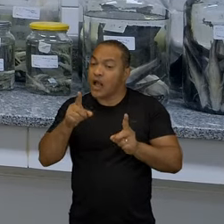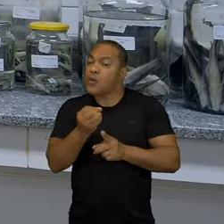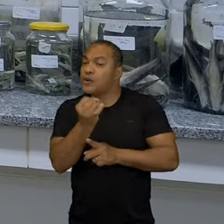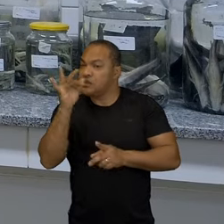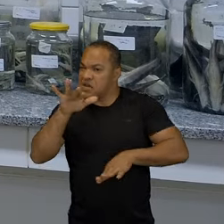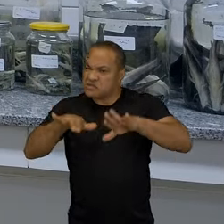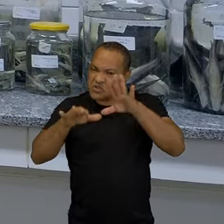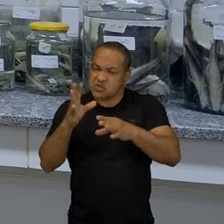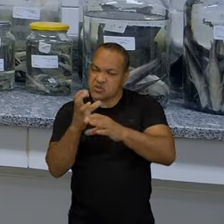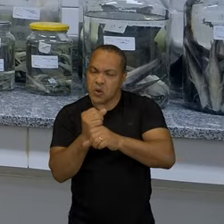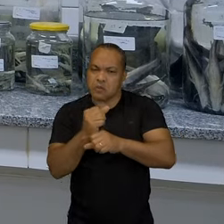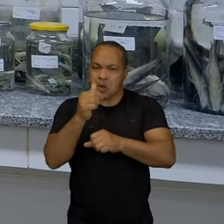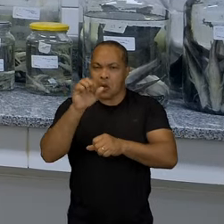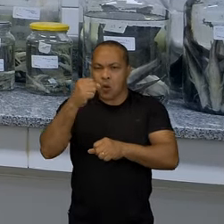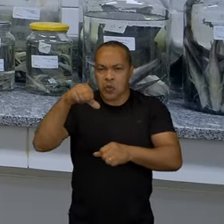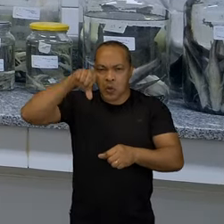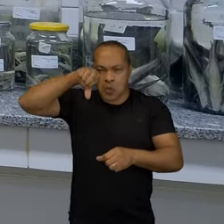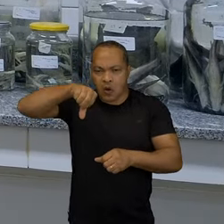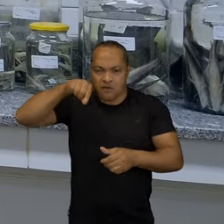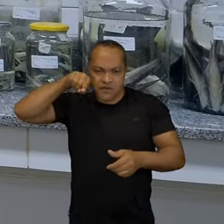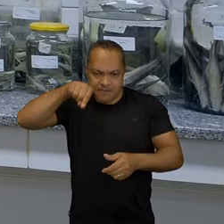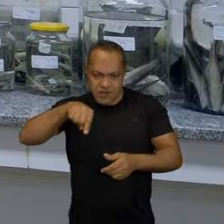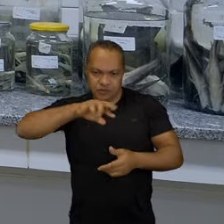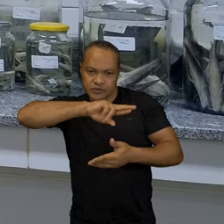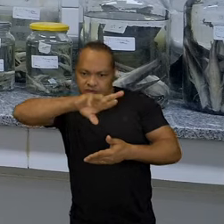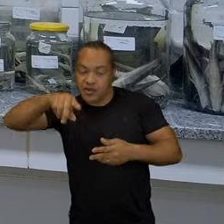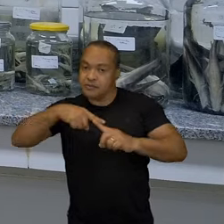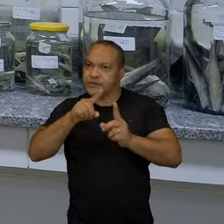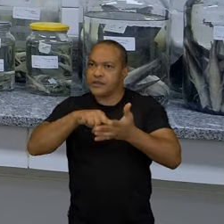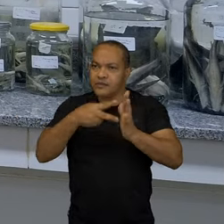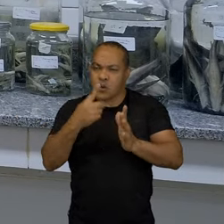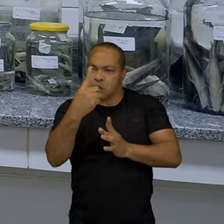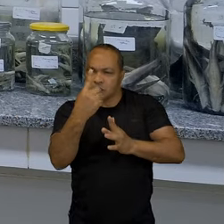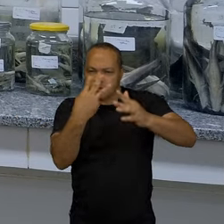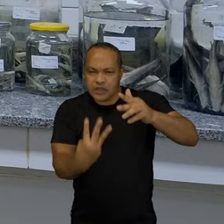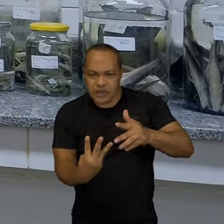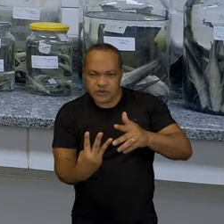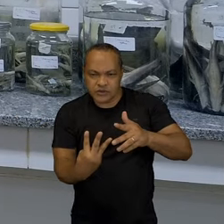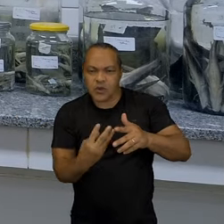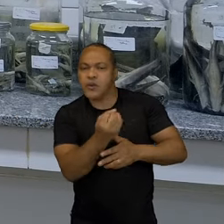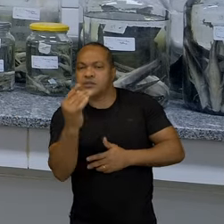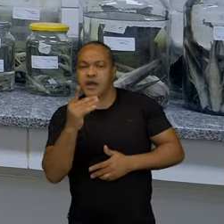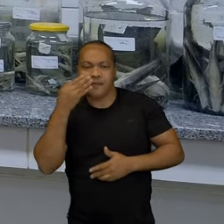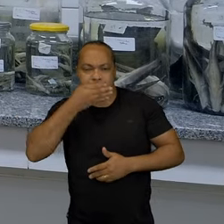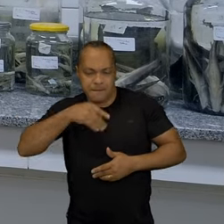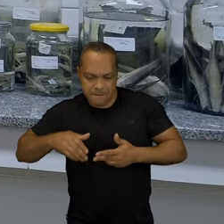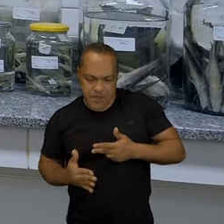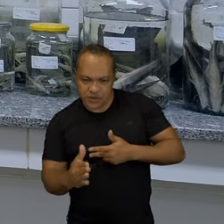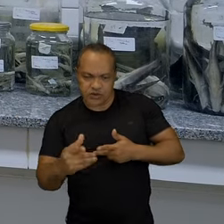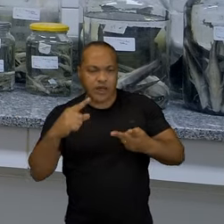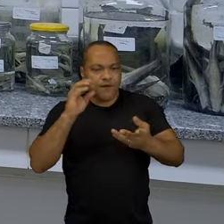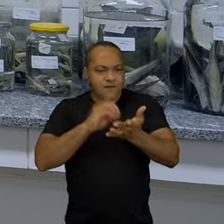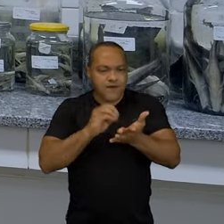número chegue entre 8 a 9 mil. E o que significa que cerca de um terço das espécies de peixes de água doce da América do